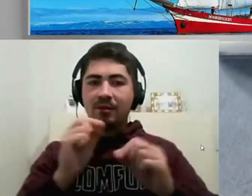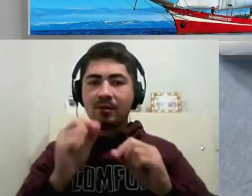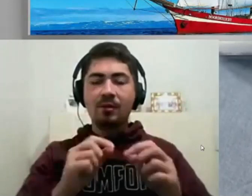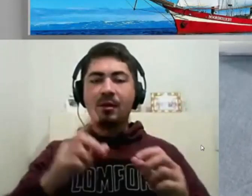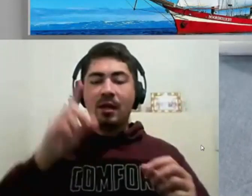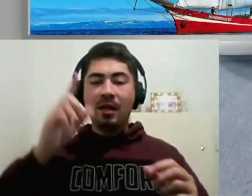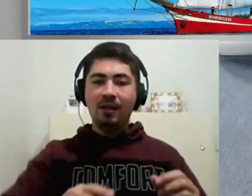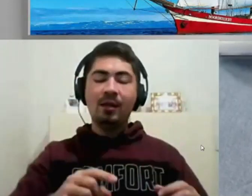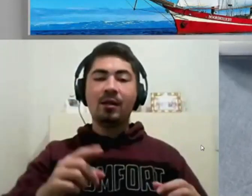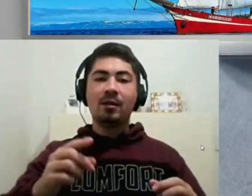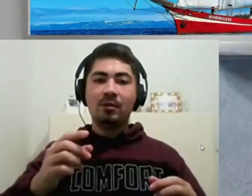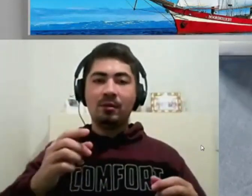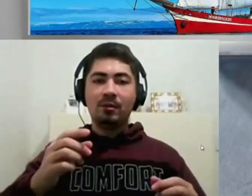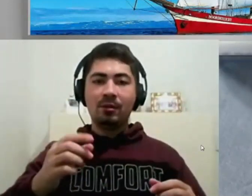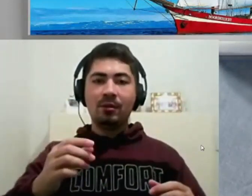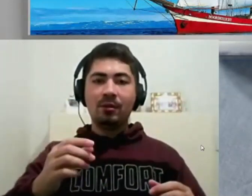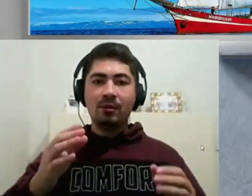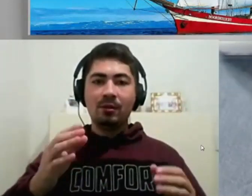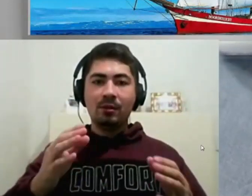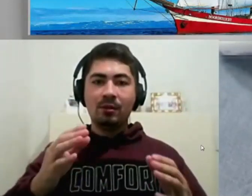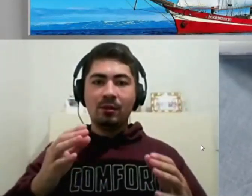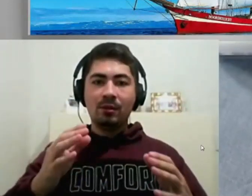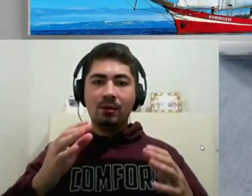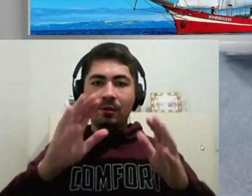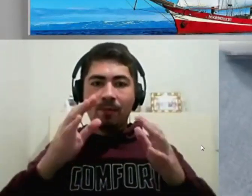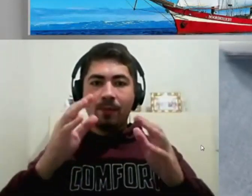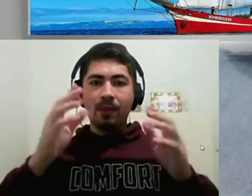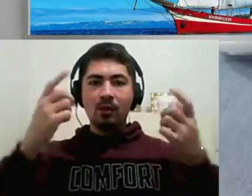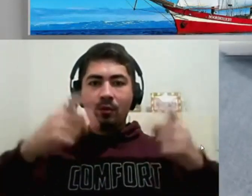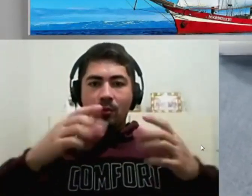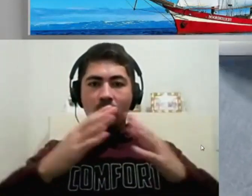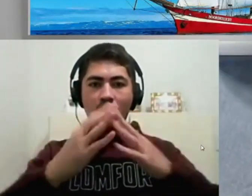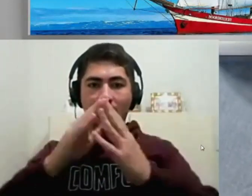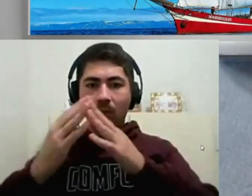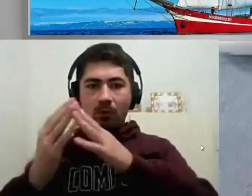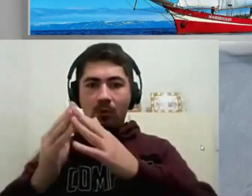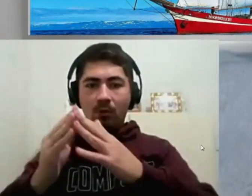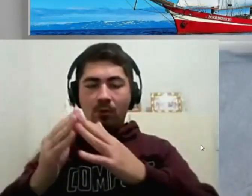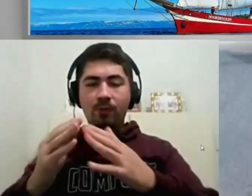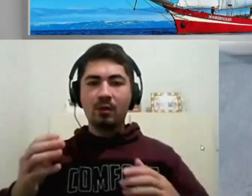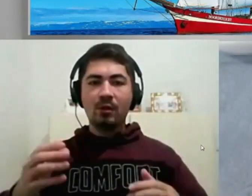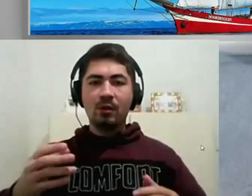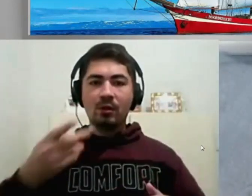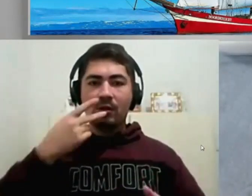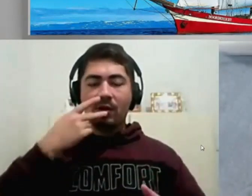do Rotary Clube de Dois Vizinhos Amizade, companheiro Pedro de Jesus Colasso.